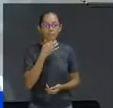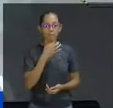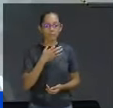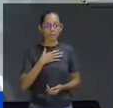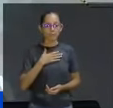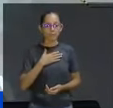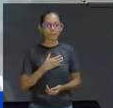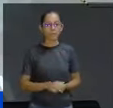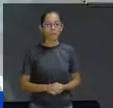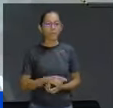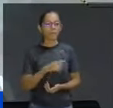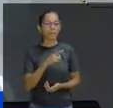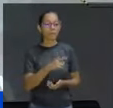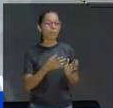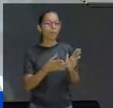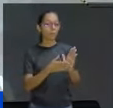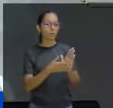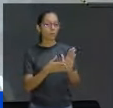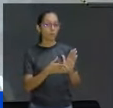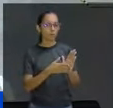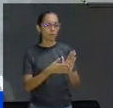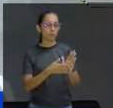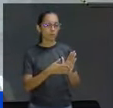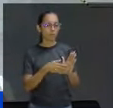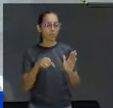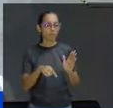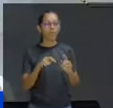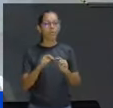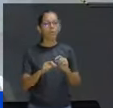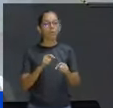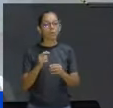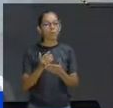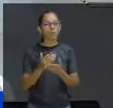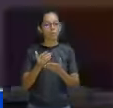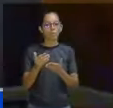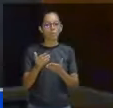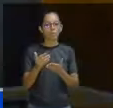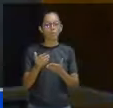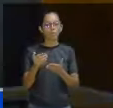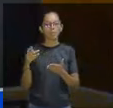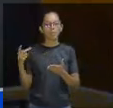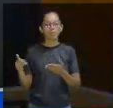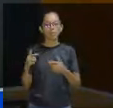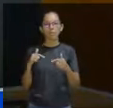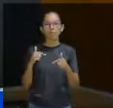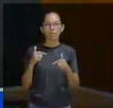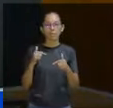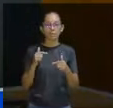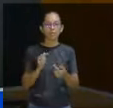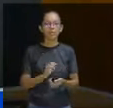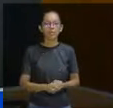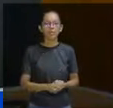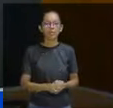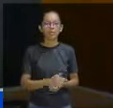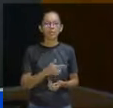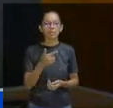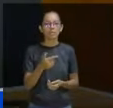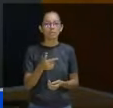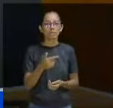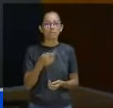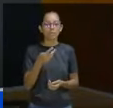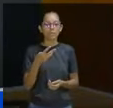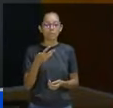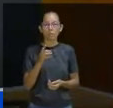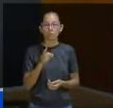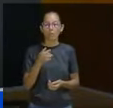aqui é apenas para que se comece a contar o exercício da doutora Paola 23. e não essa comunicação. Foi isso que eu entendi. Eu